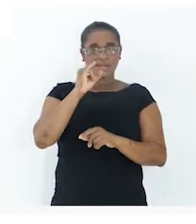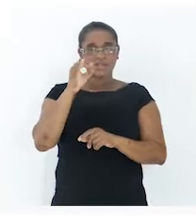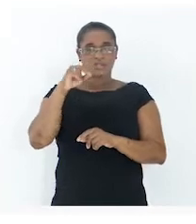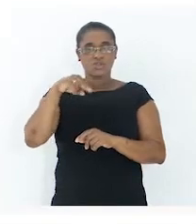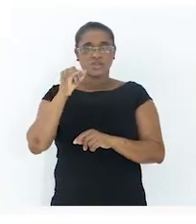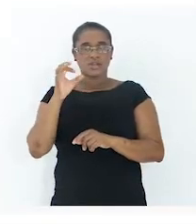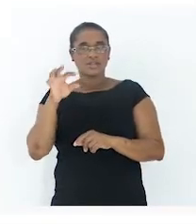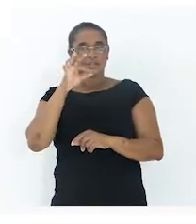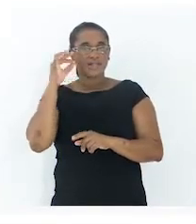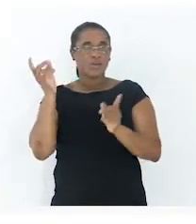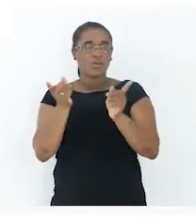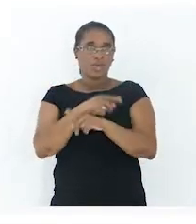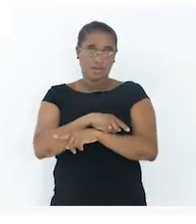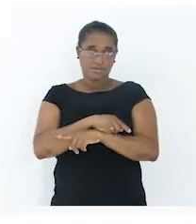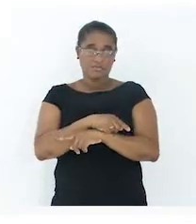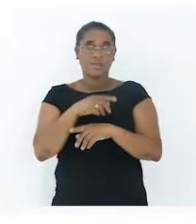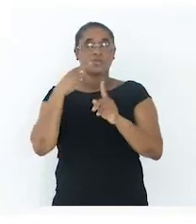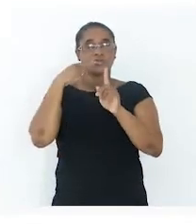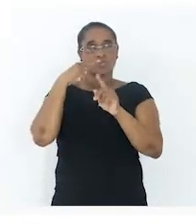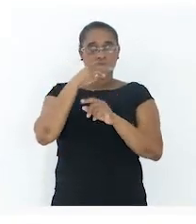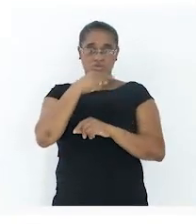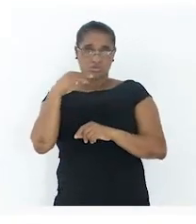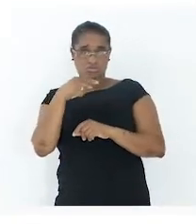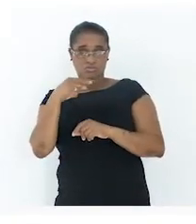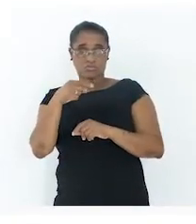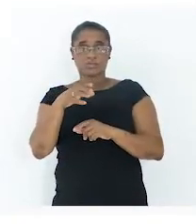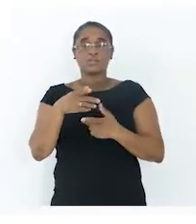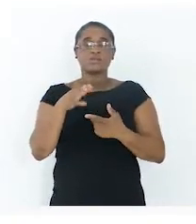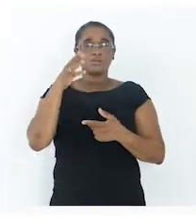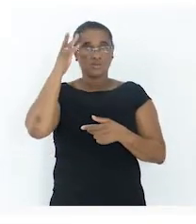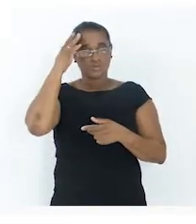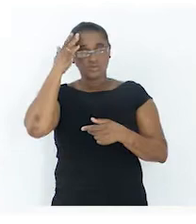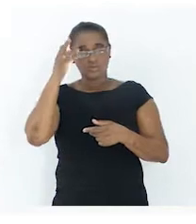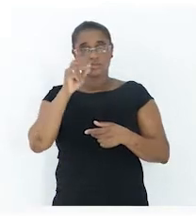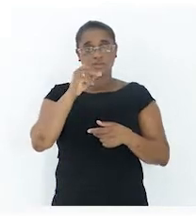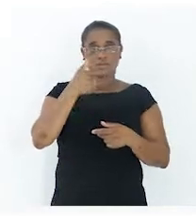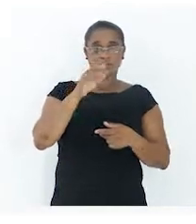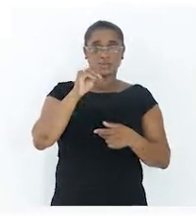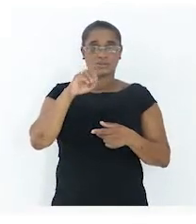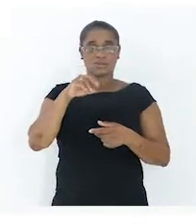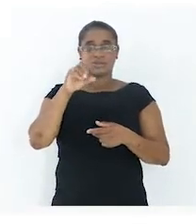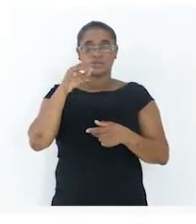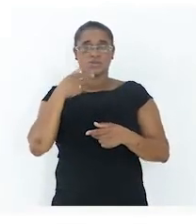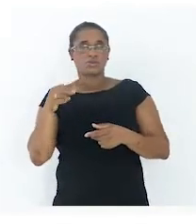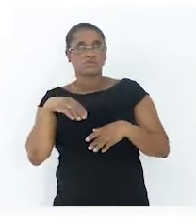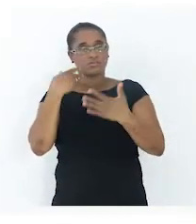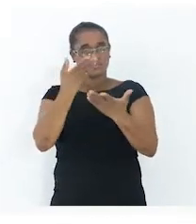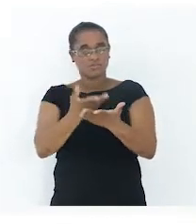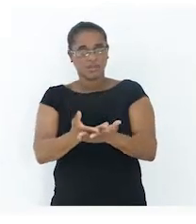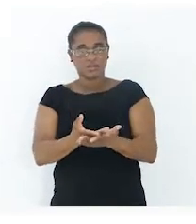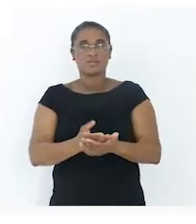sinal contrário, subtraem-se os valores absolutos e dá-se ao